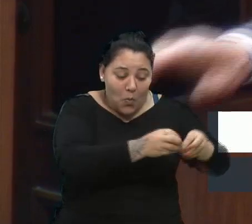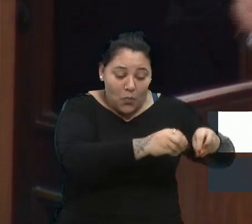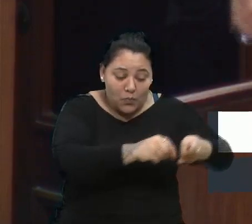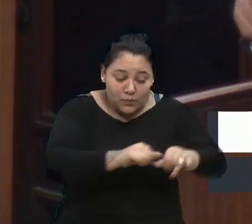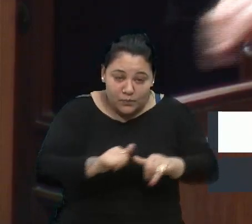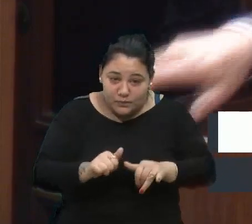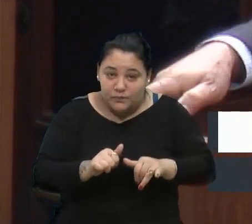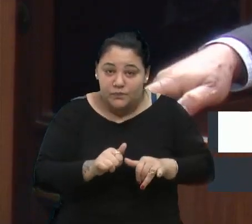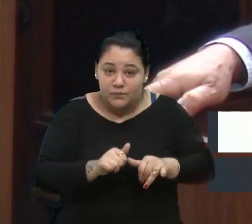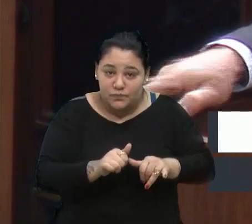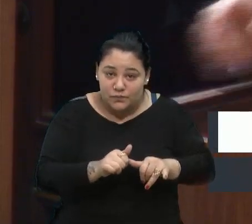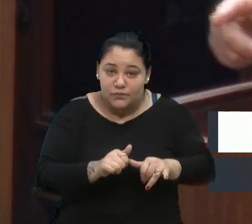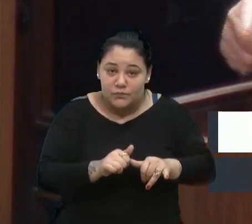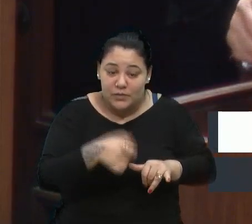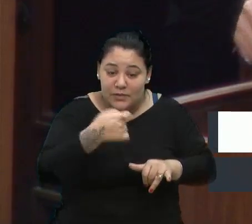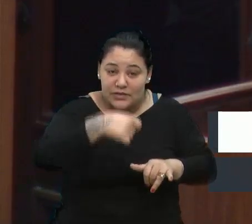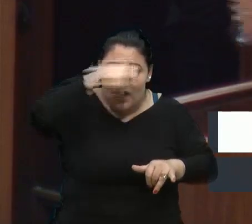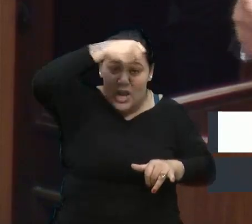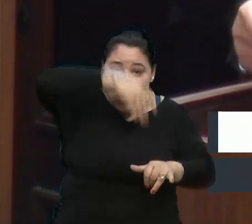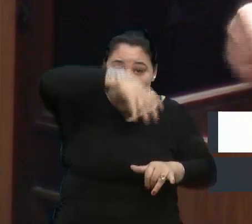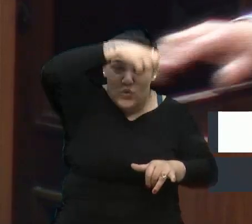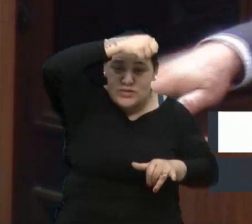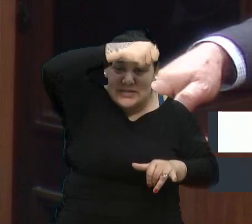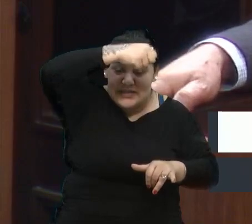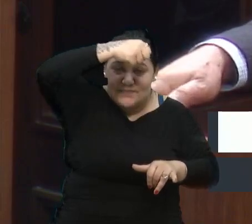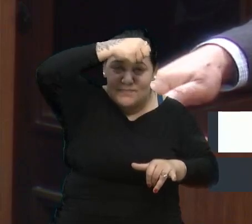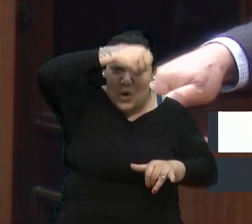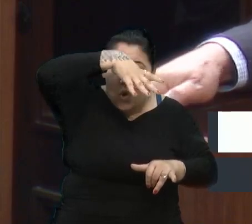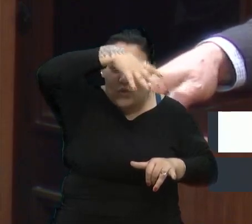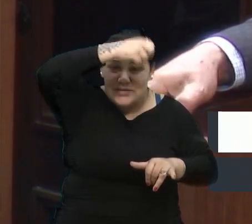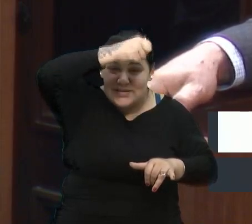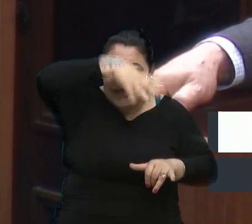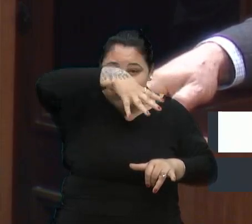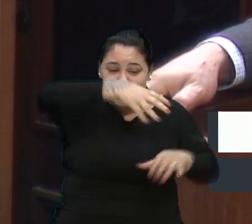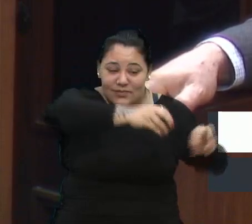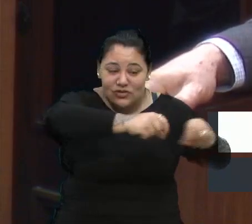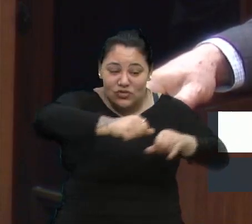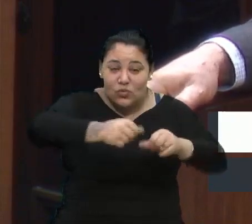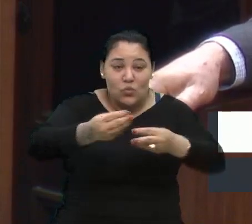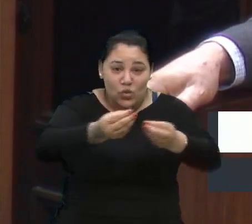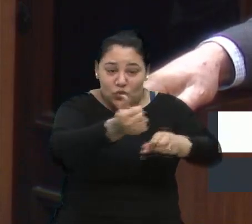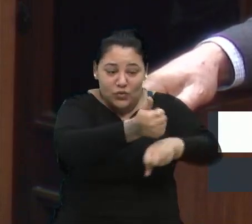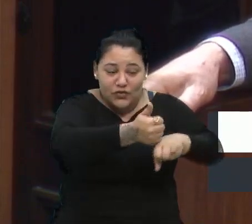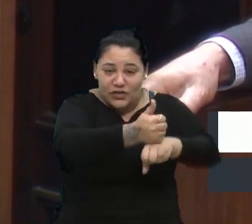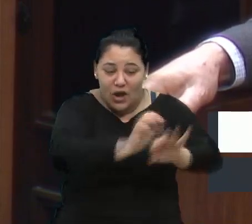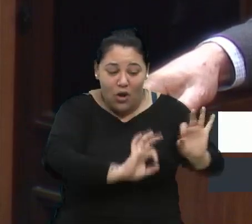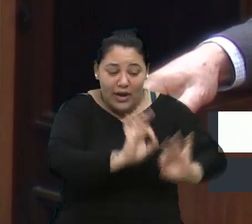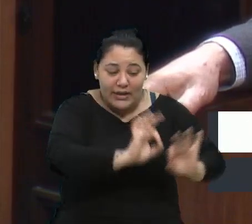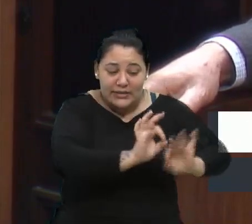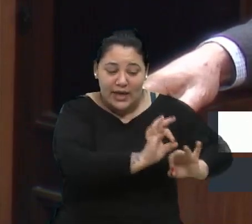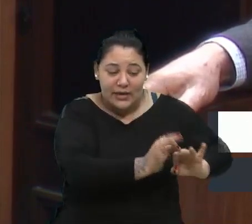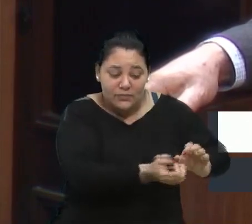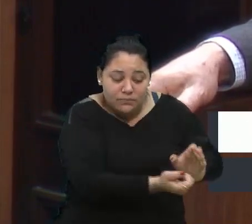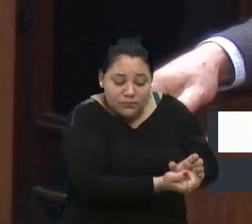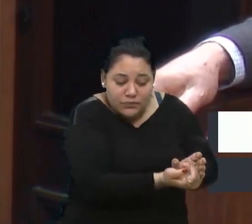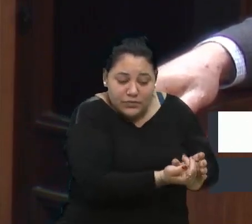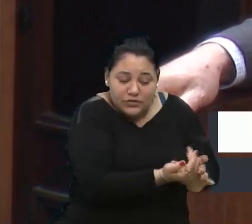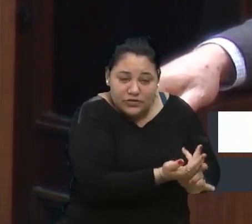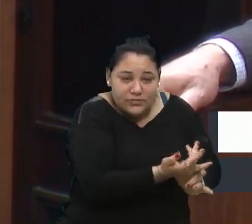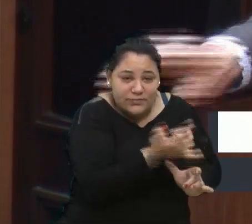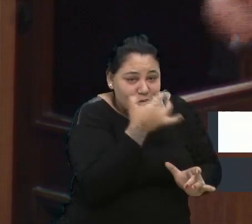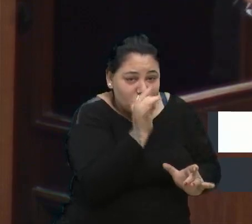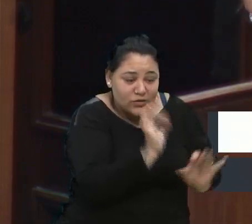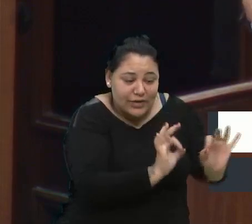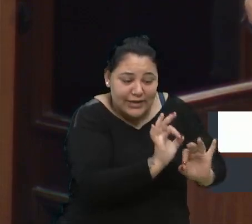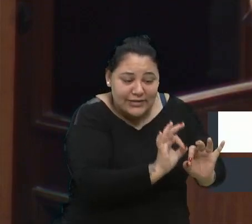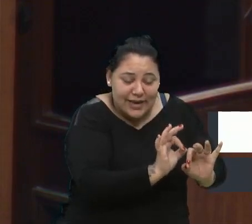para o plantio. Não brota, muitos agricultores, enfim, planejaram mudas e não conseguiram preparar a